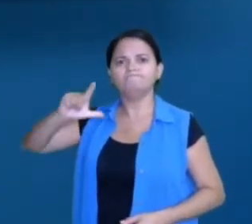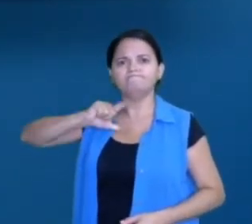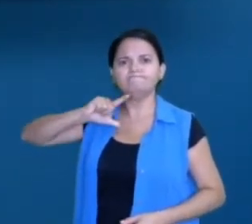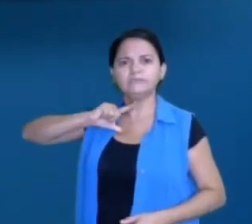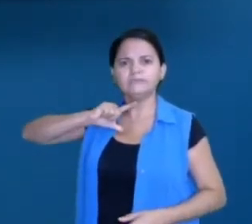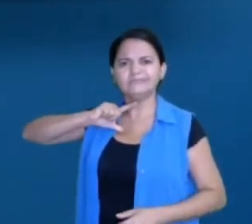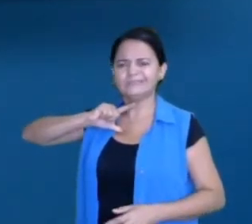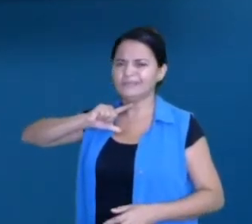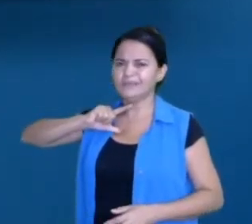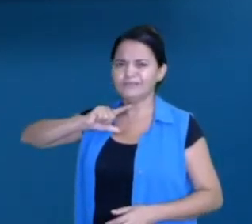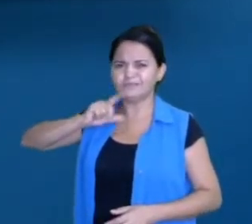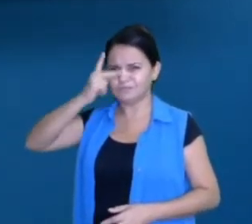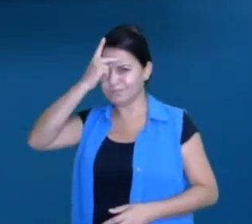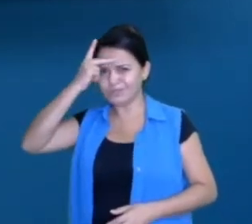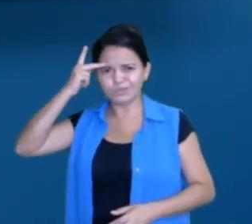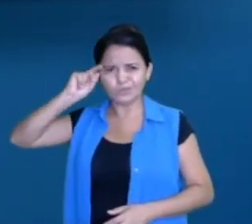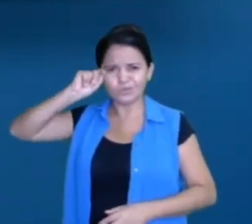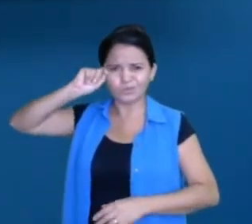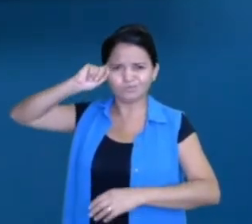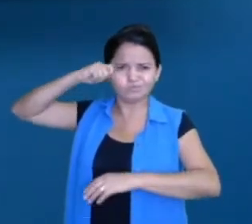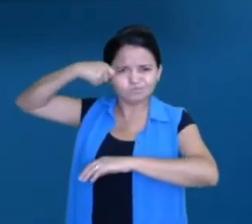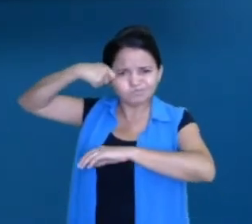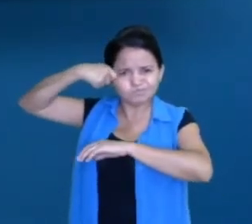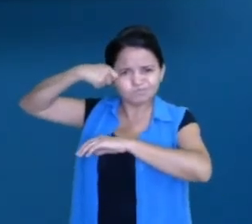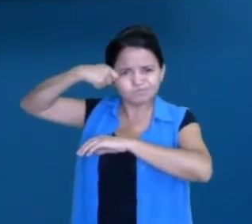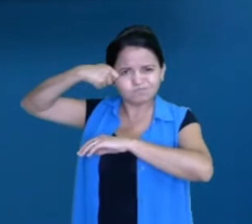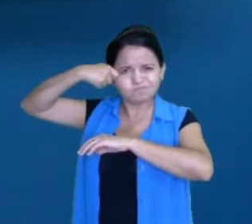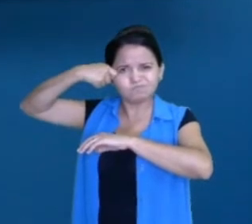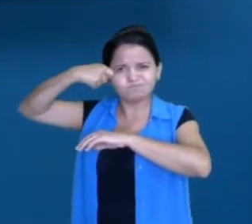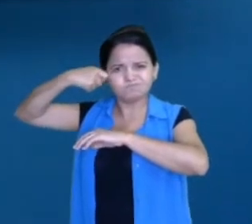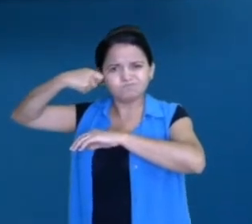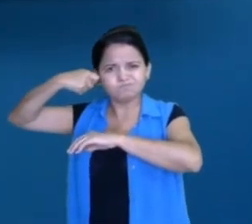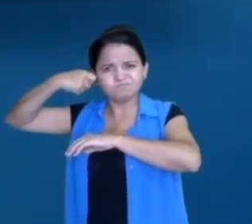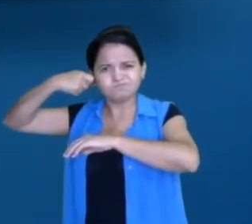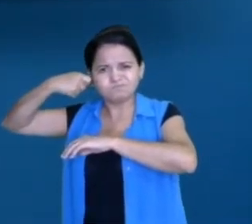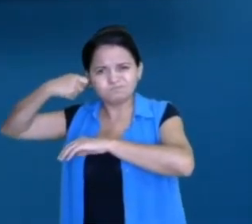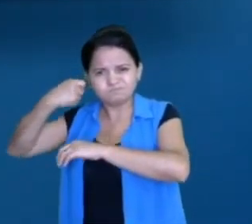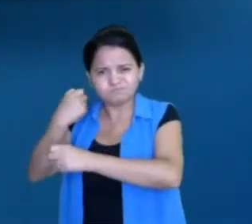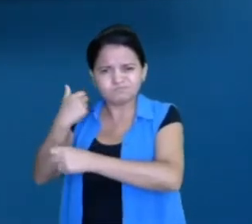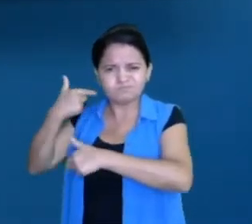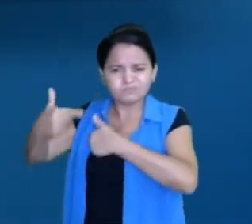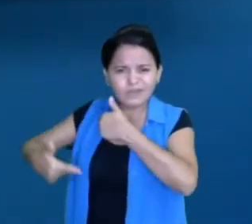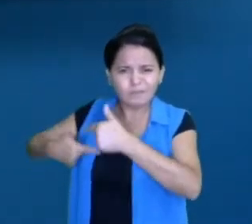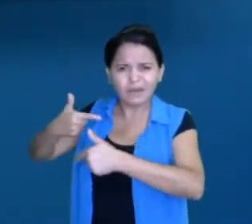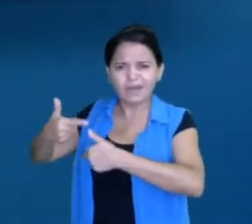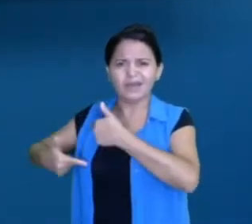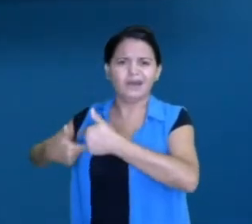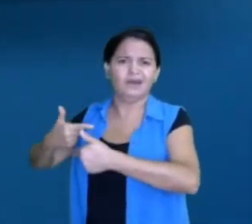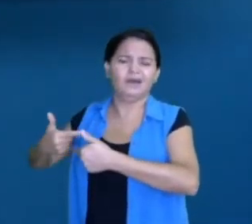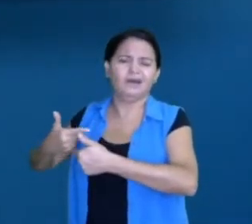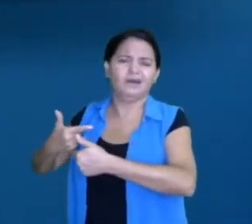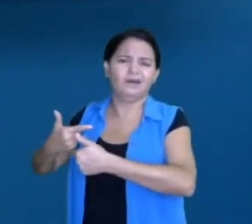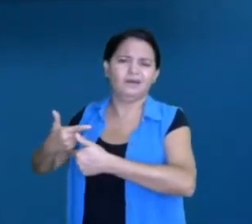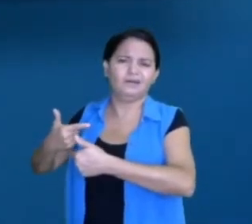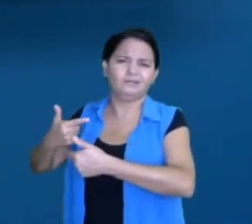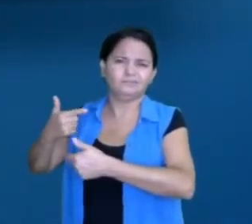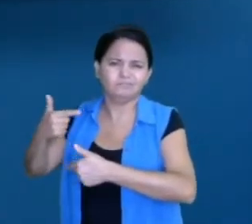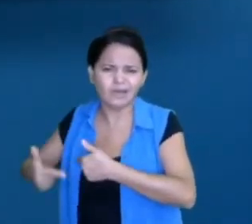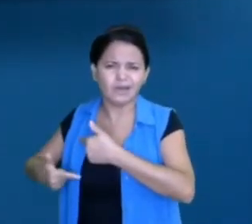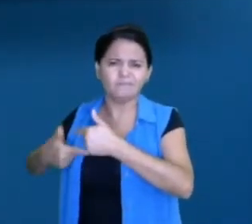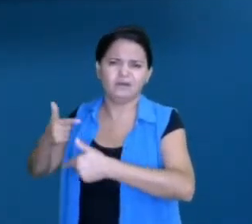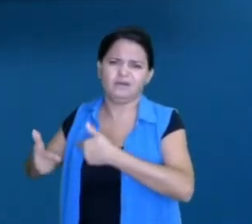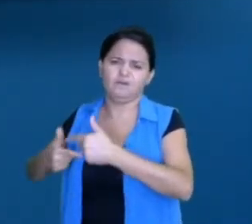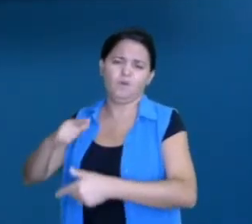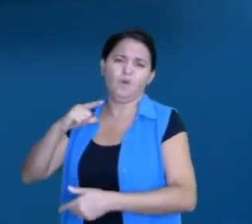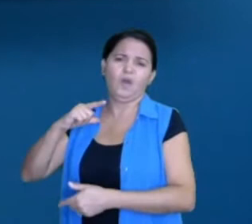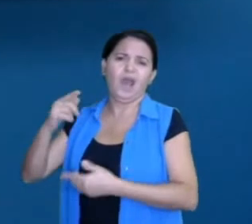escravidão de africanos. Isso até hoje se repercute em relação a preconceitos. Para vocês terem uma